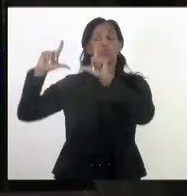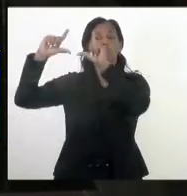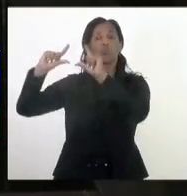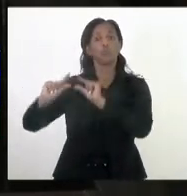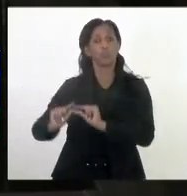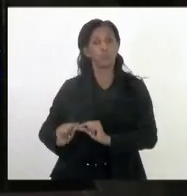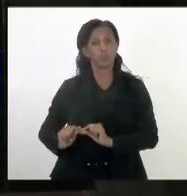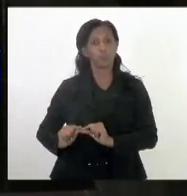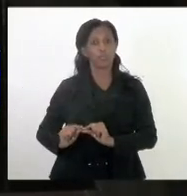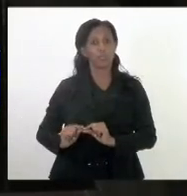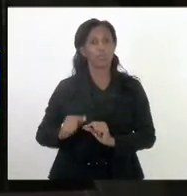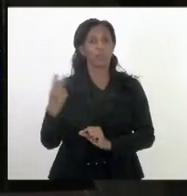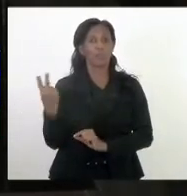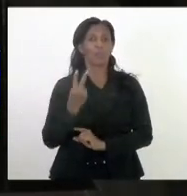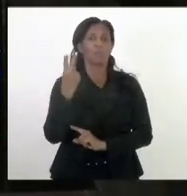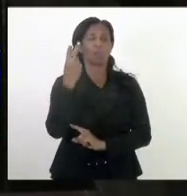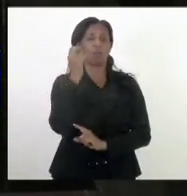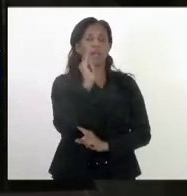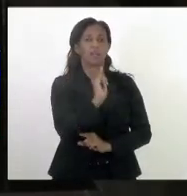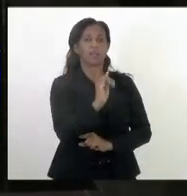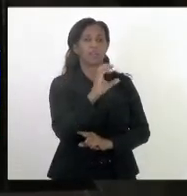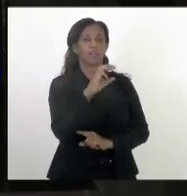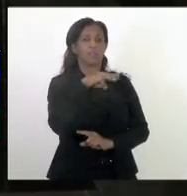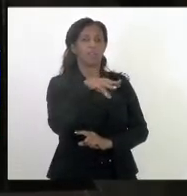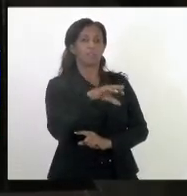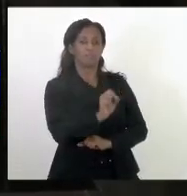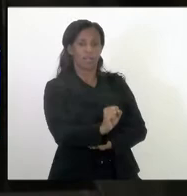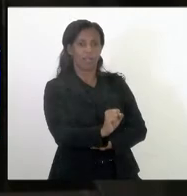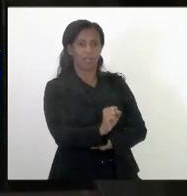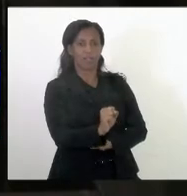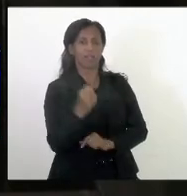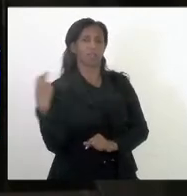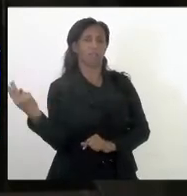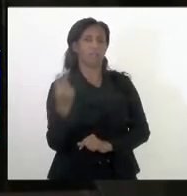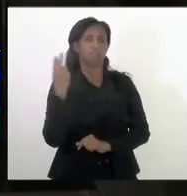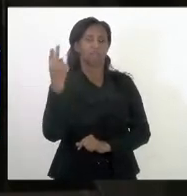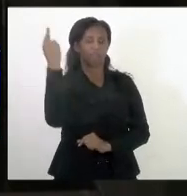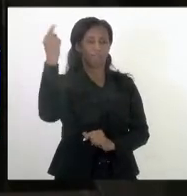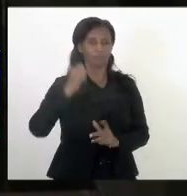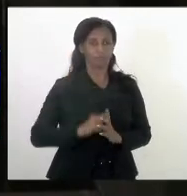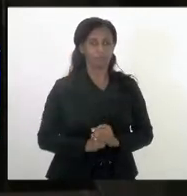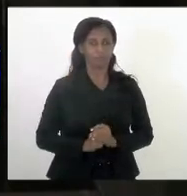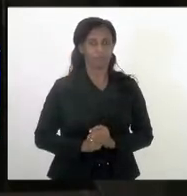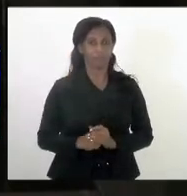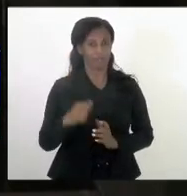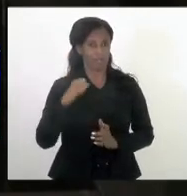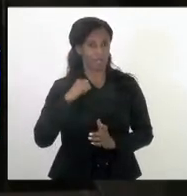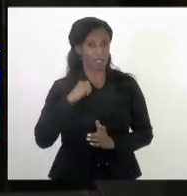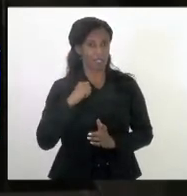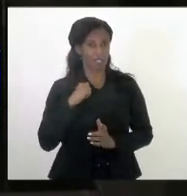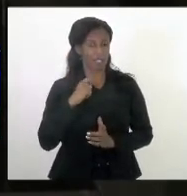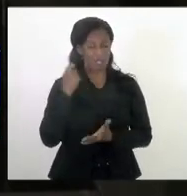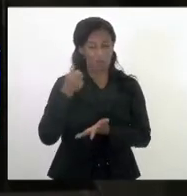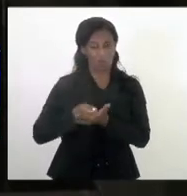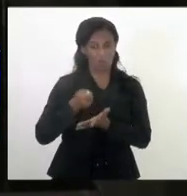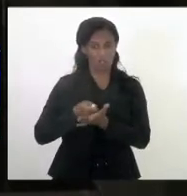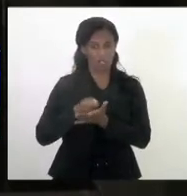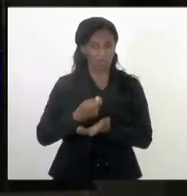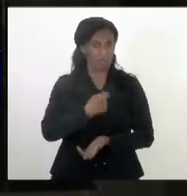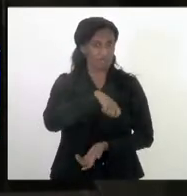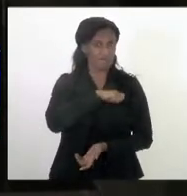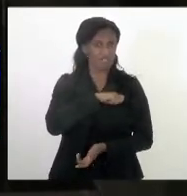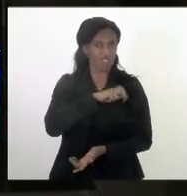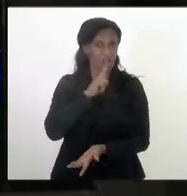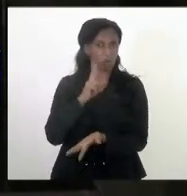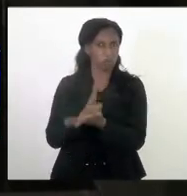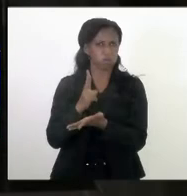gás, que é um ICMS altíssimo, óbvio que tem um regime de recuperação fiscal vigente, tem a